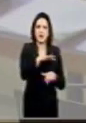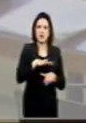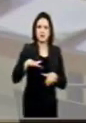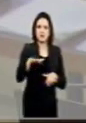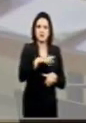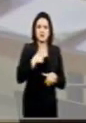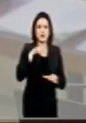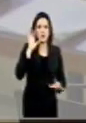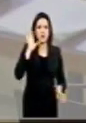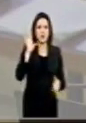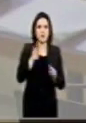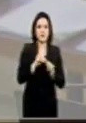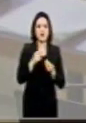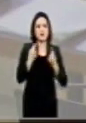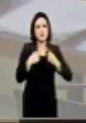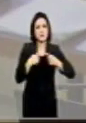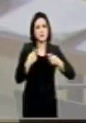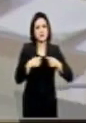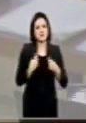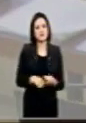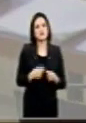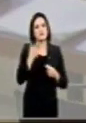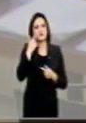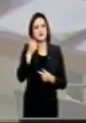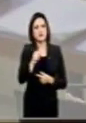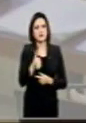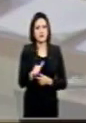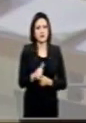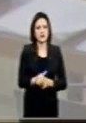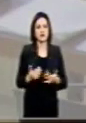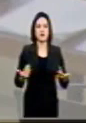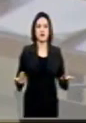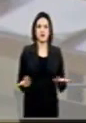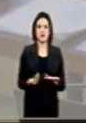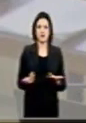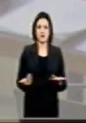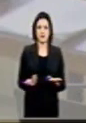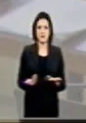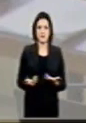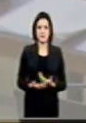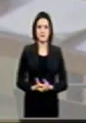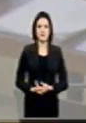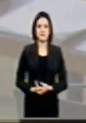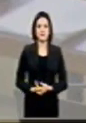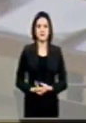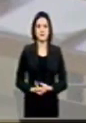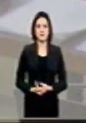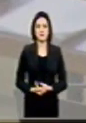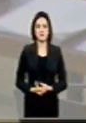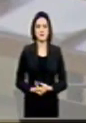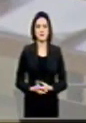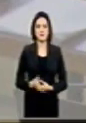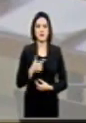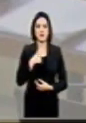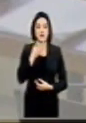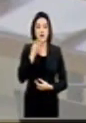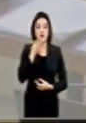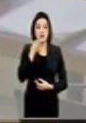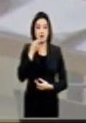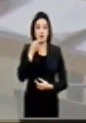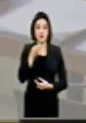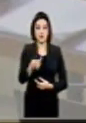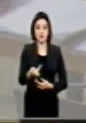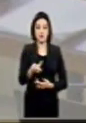devamos apreciar as pretensões aqui deduzidas. Estou assentando